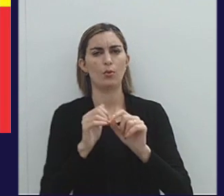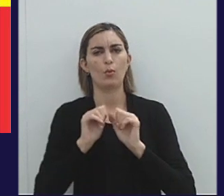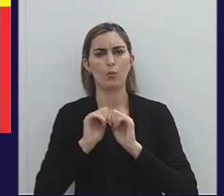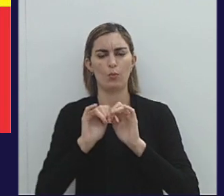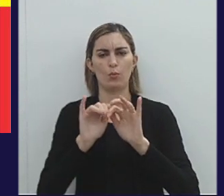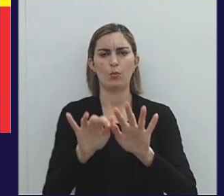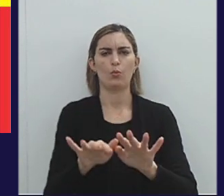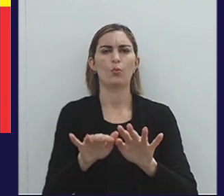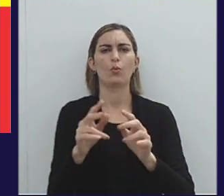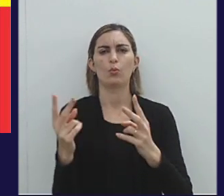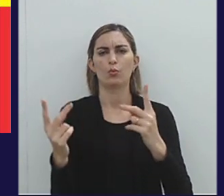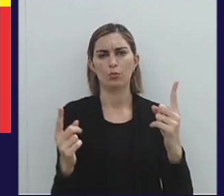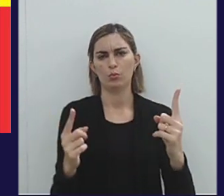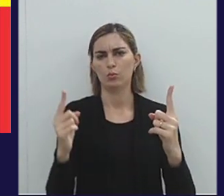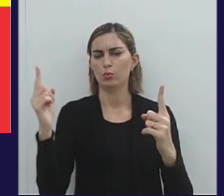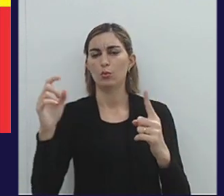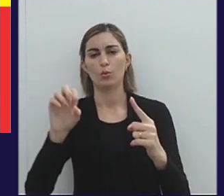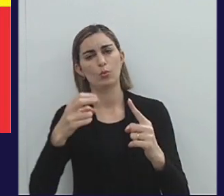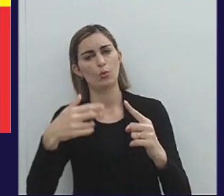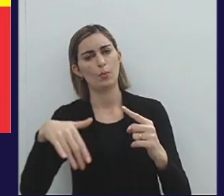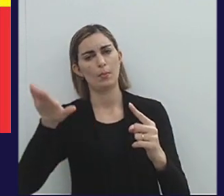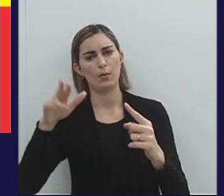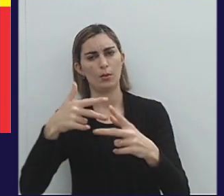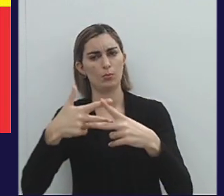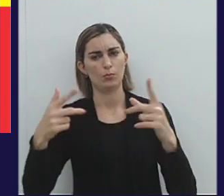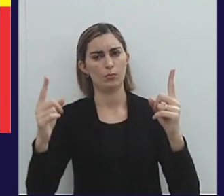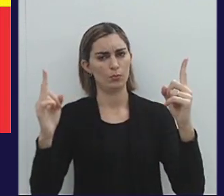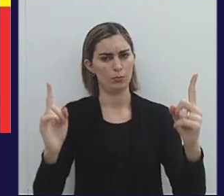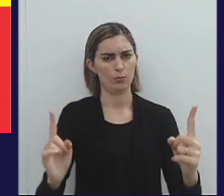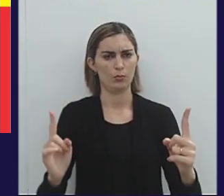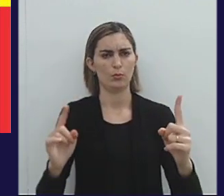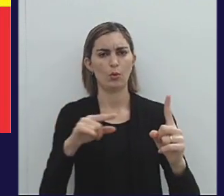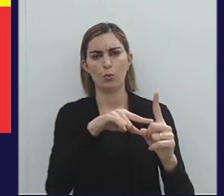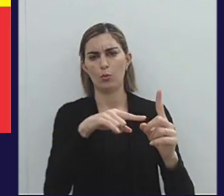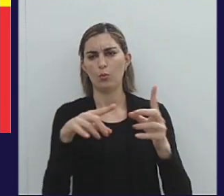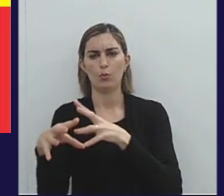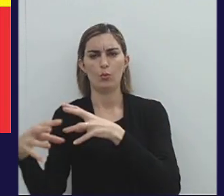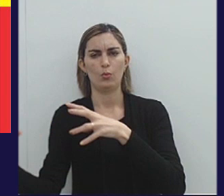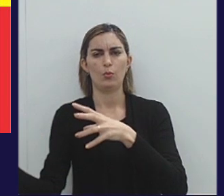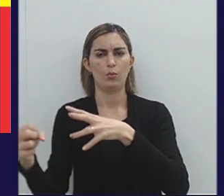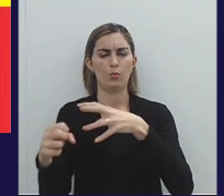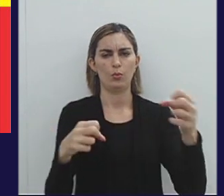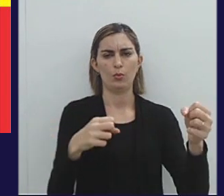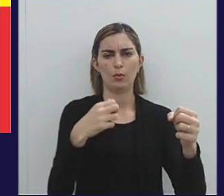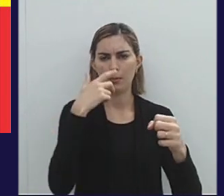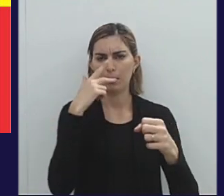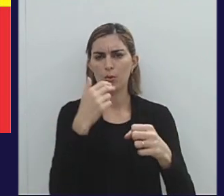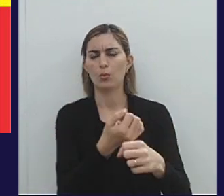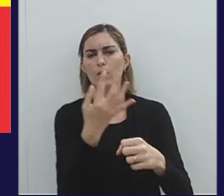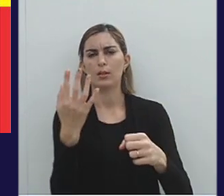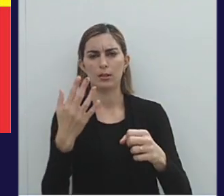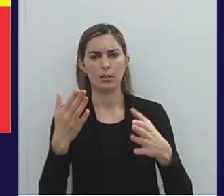é atingido quando dois ou mais corpos recebem a mesma quantidade de